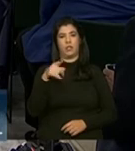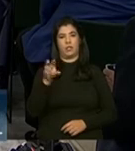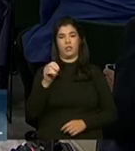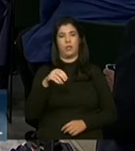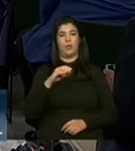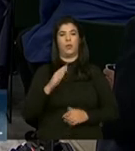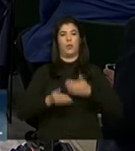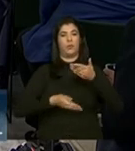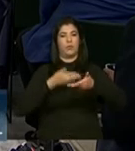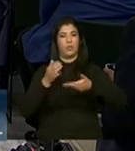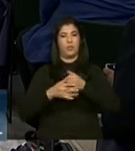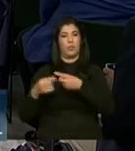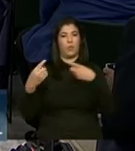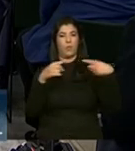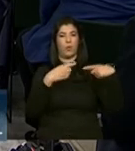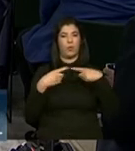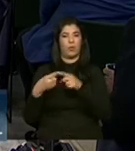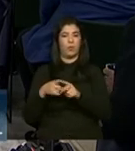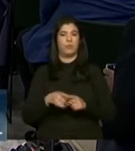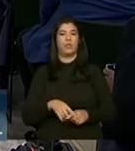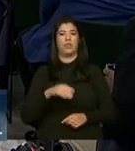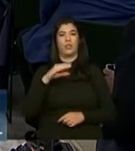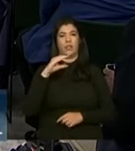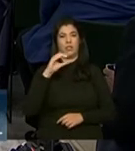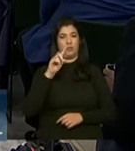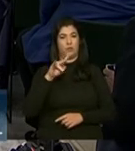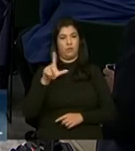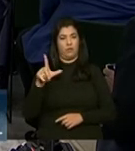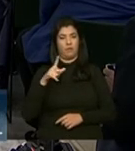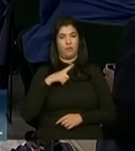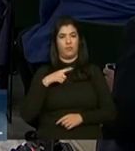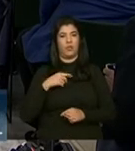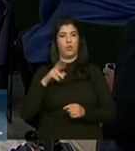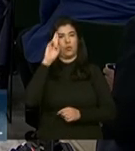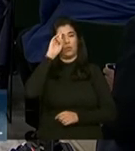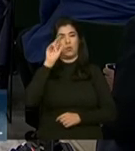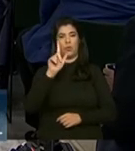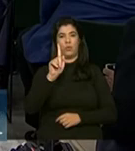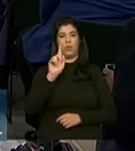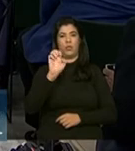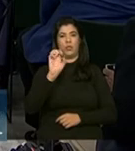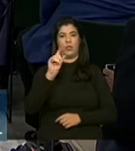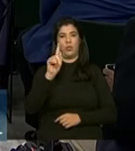Civil, da Presidência da República, senhor Jorge Gerdau.